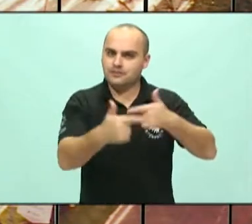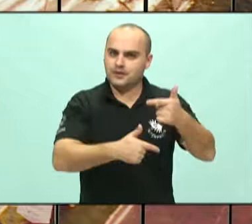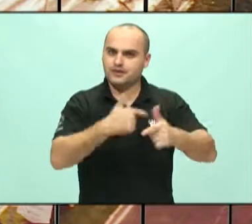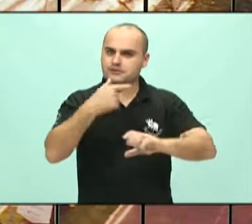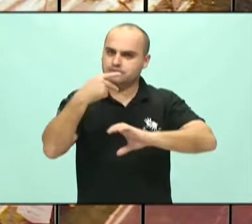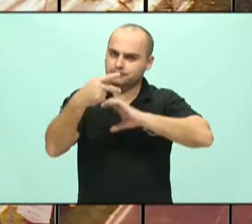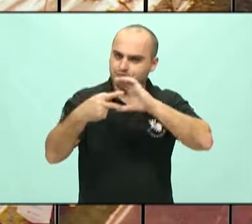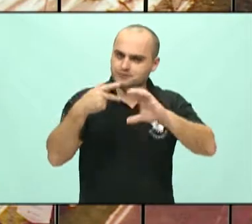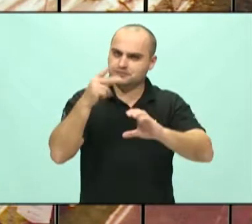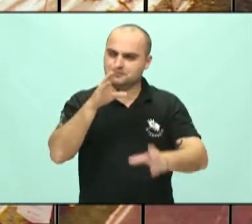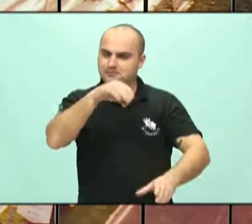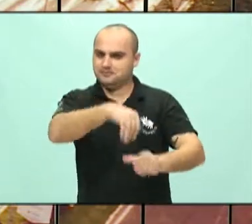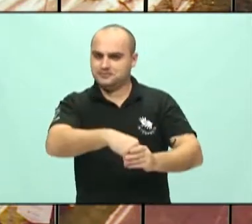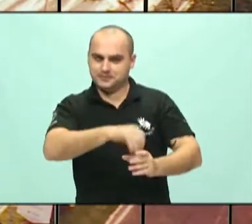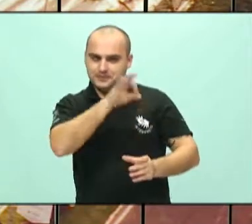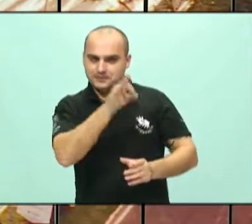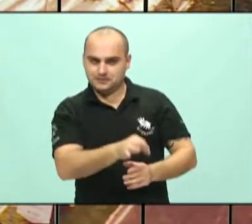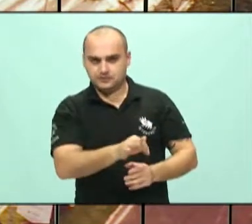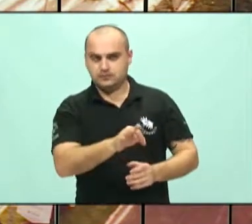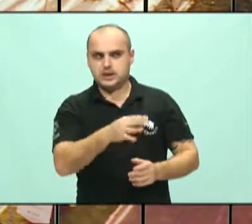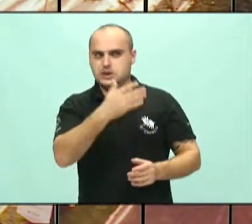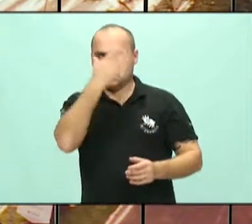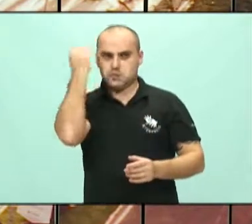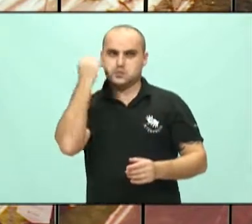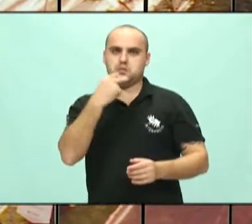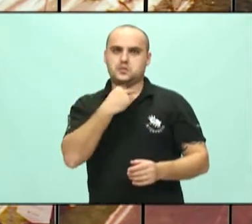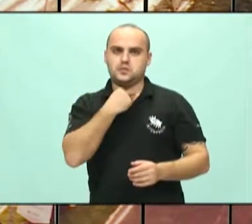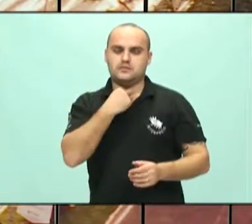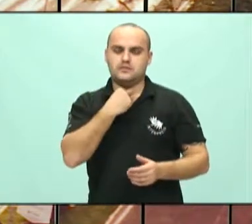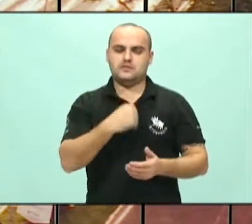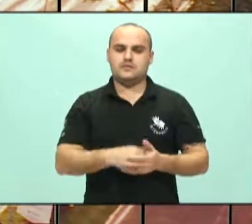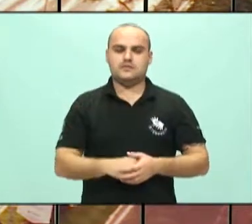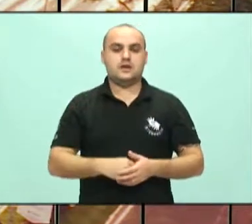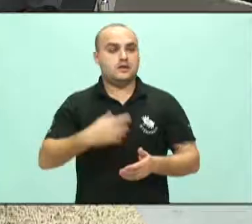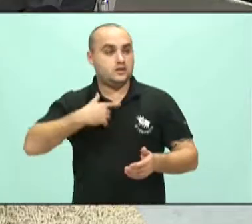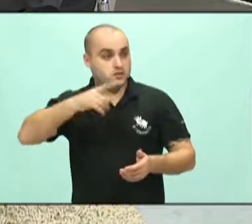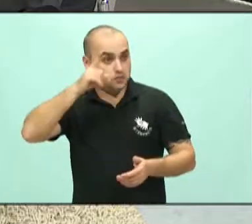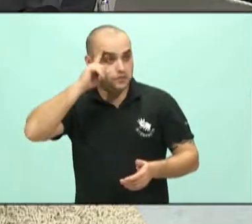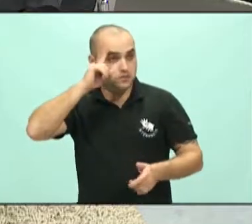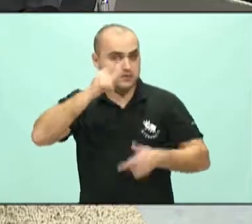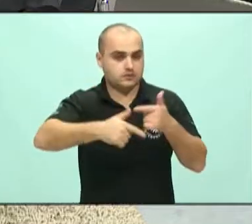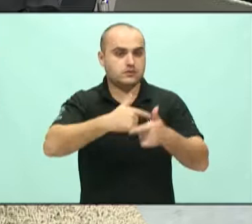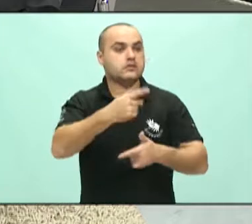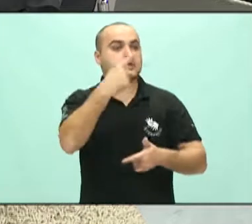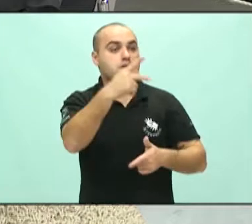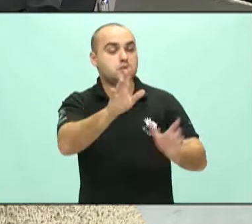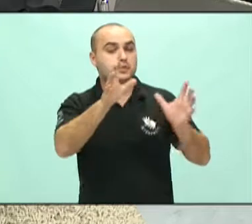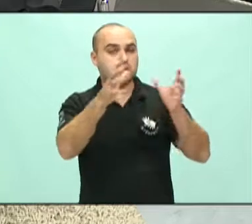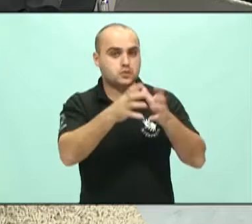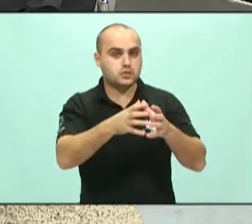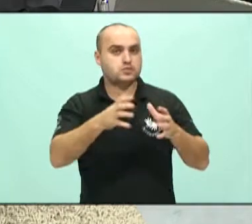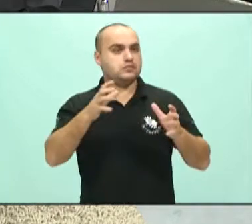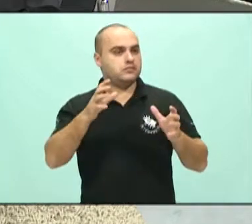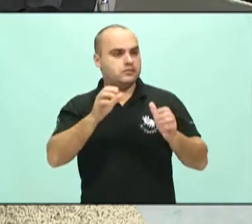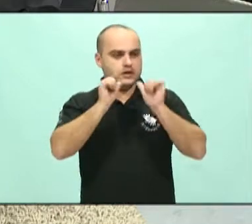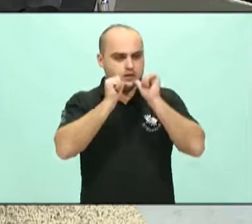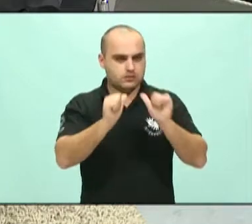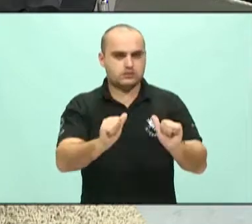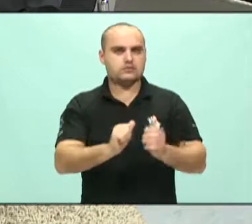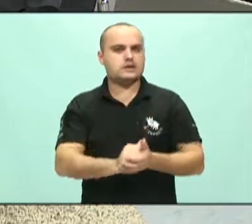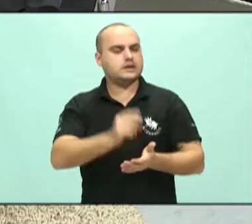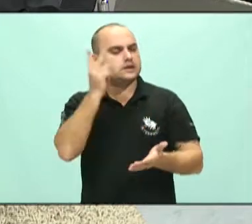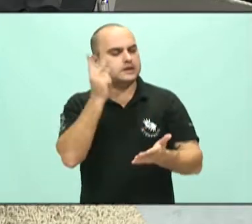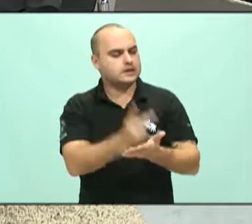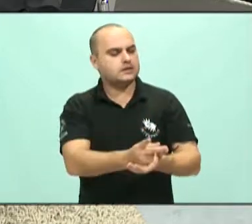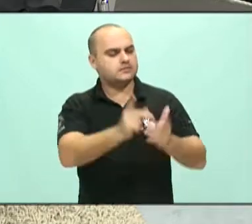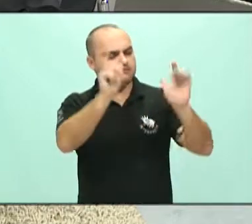trabalho parlamentar também, que não pode ser esquecido, que é diuturno. Parabéns ao senhor, à sua equipe. Peço sempre